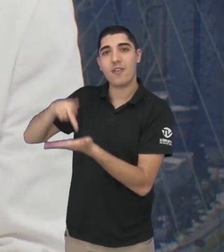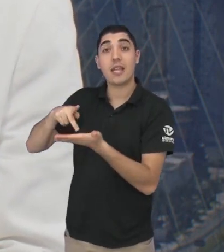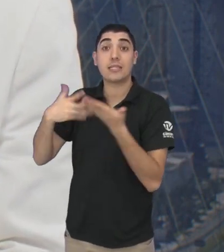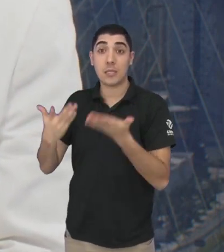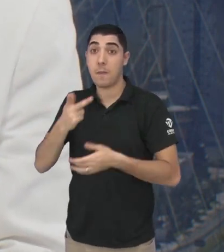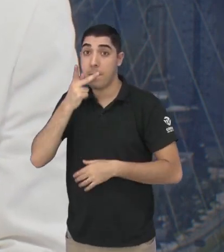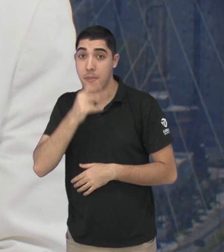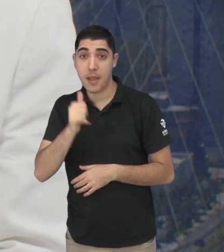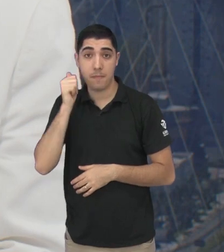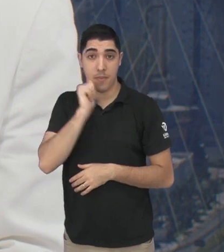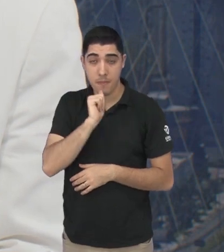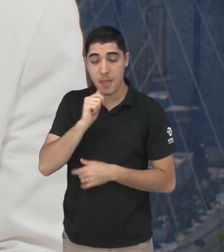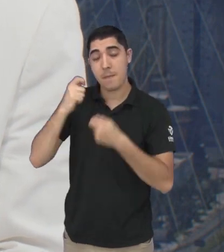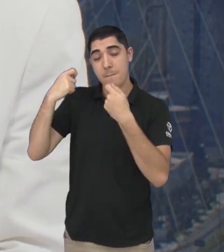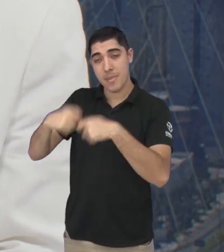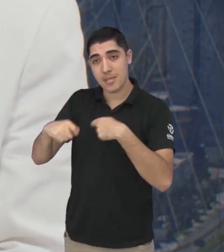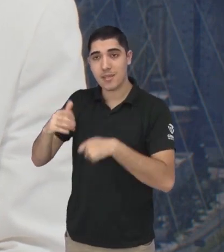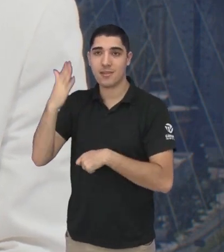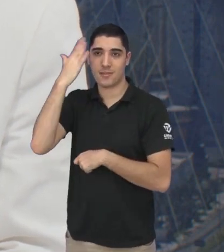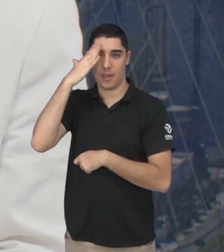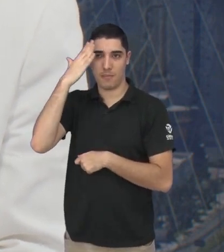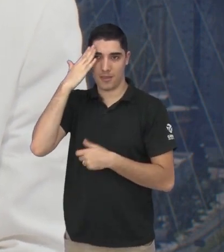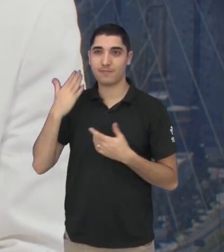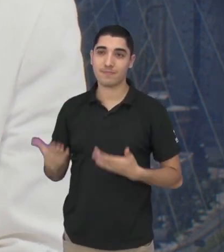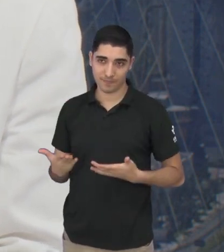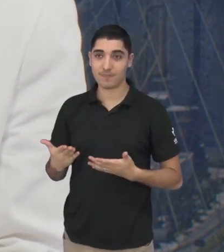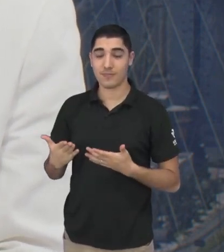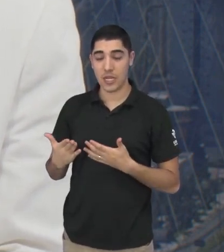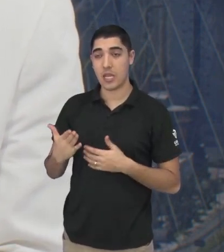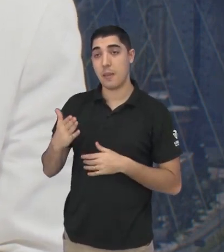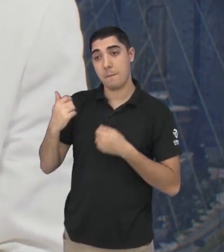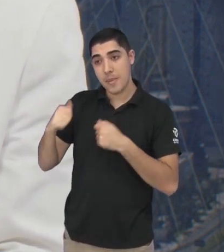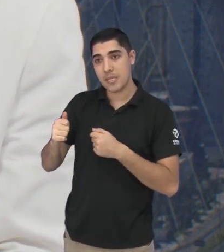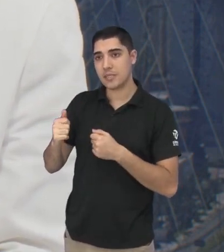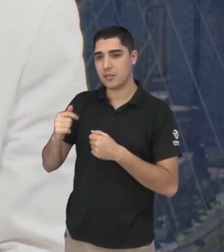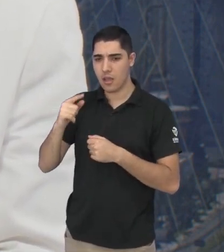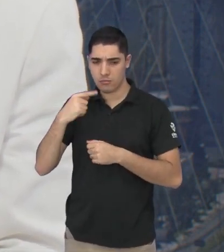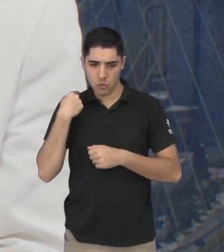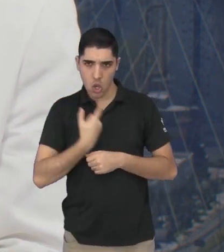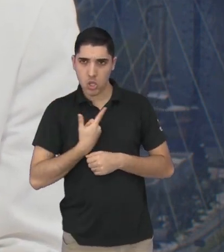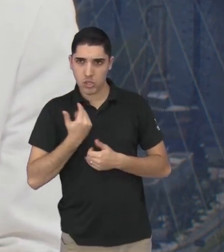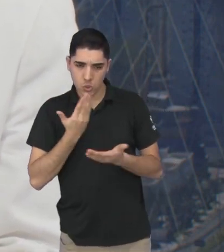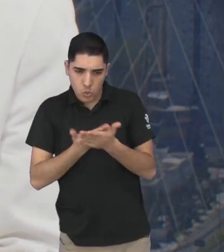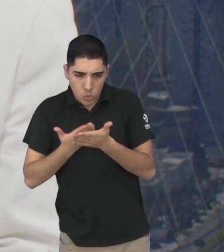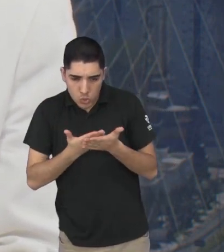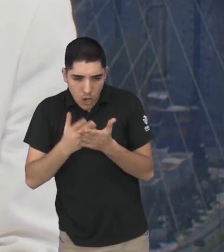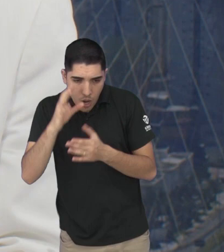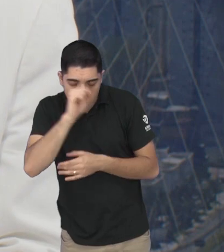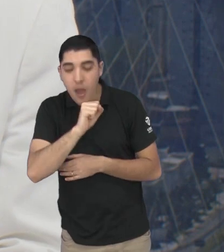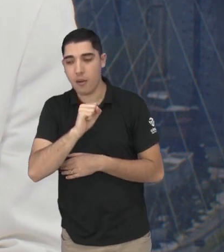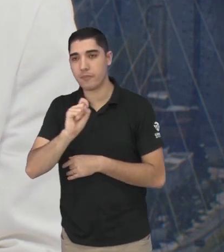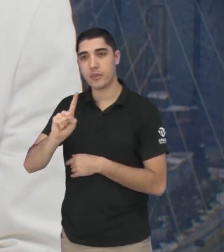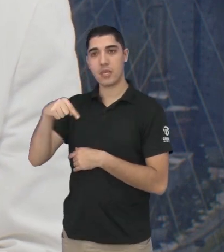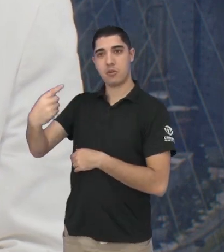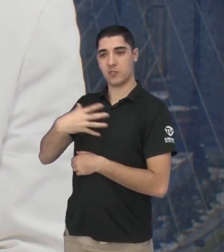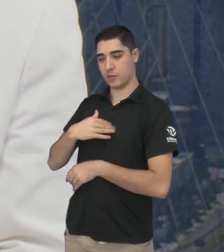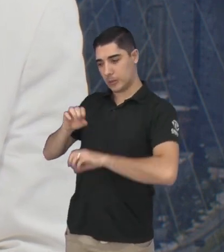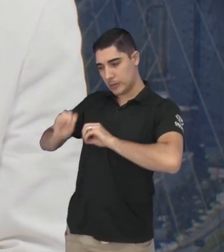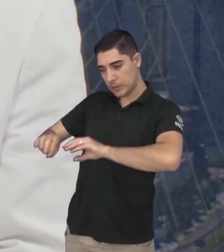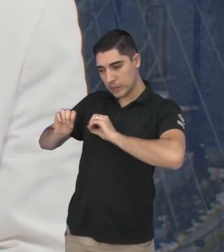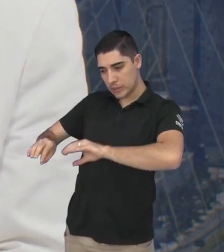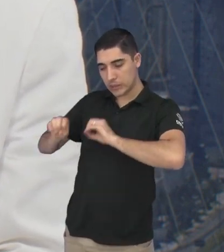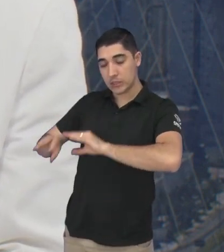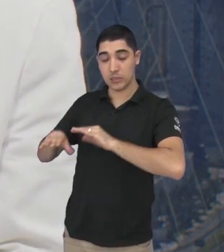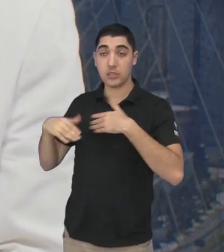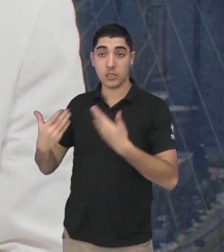isso, os pais precisam saber sobre isso, eles precisam se informar. Quando tiver ações que a